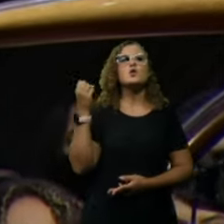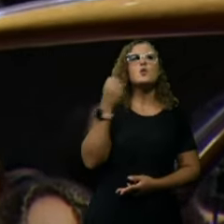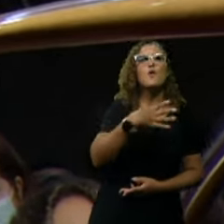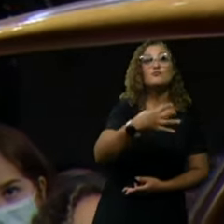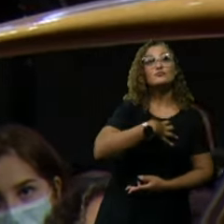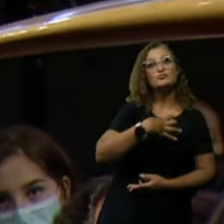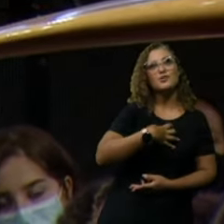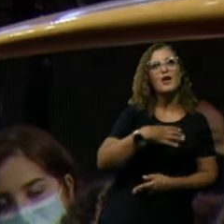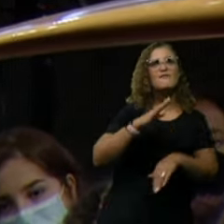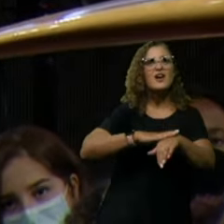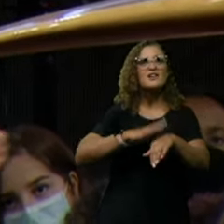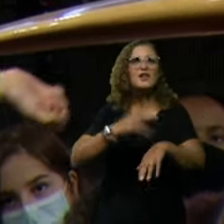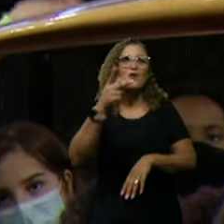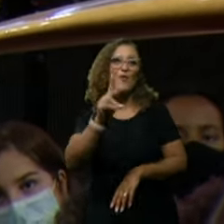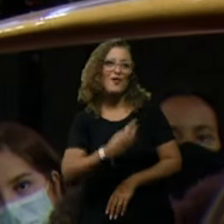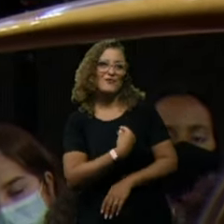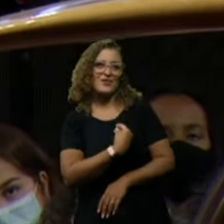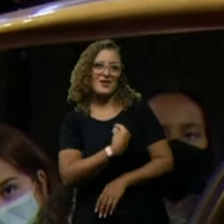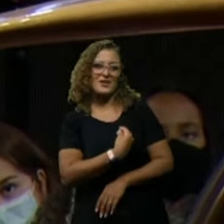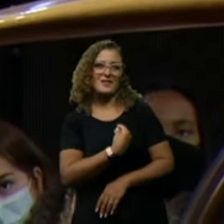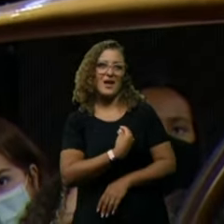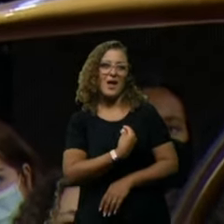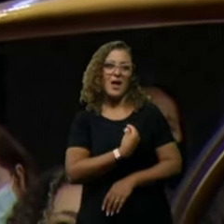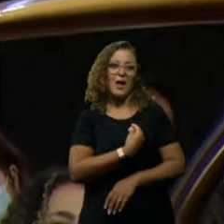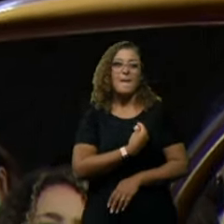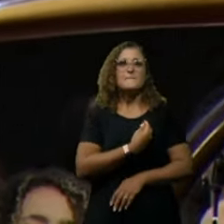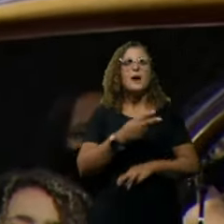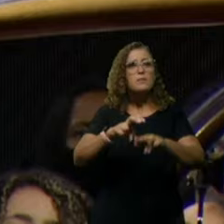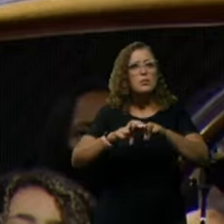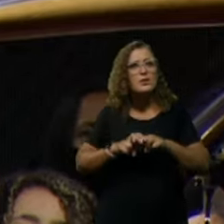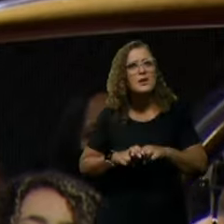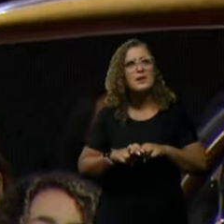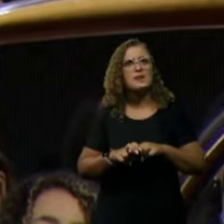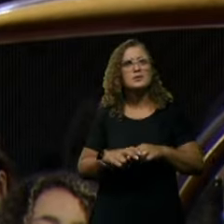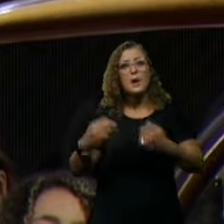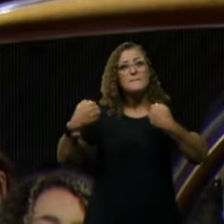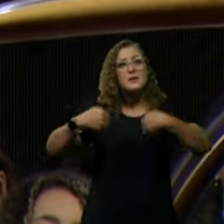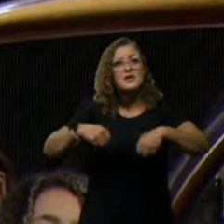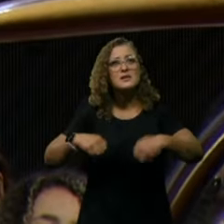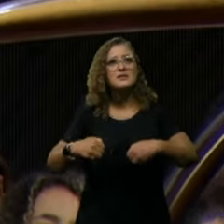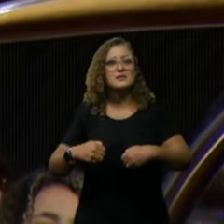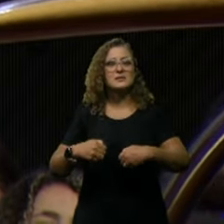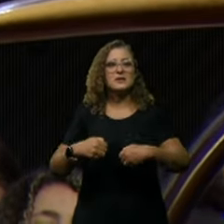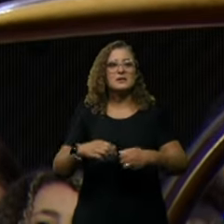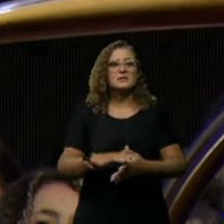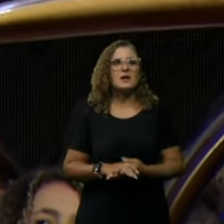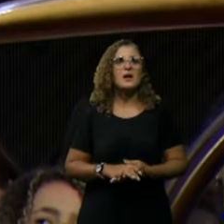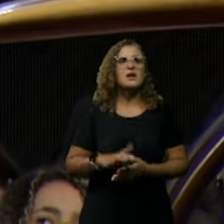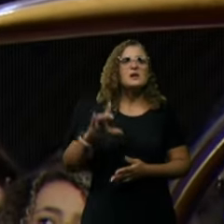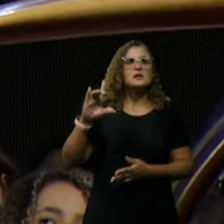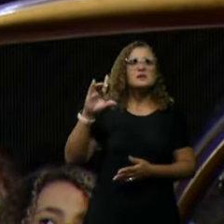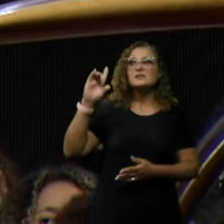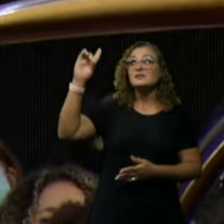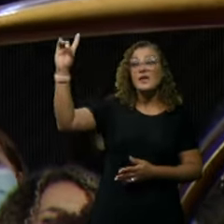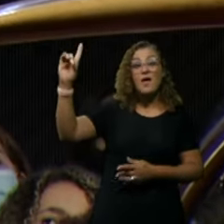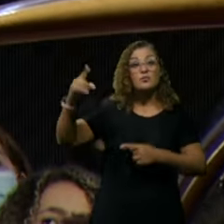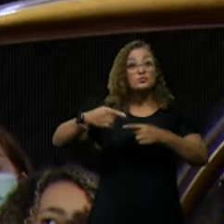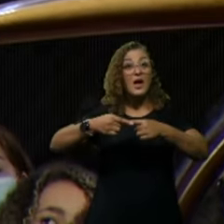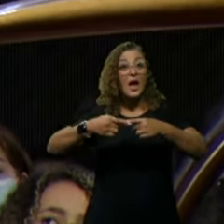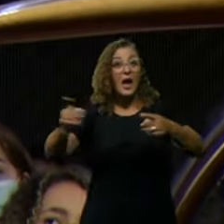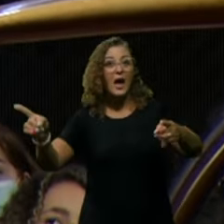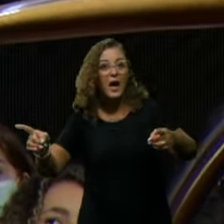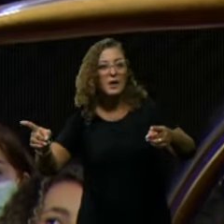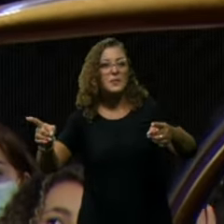tem esse caminho Então abre ele e ela está dizendo só que eu também tenho um princípio eu não abro um sem ter concluído